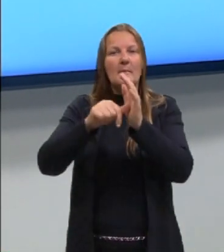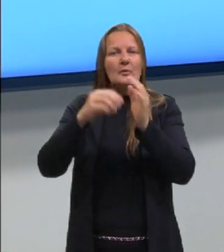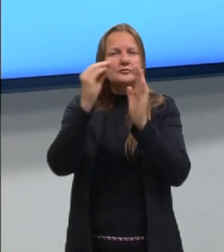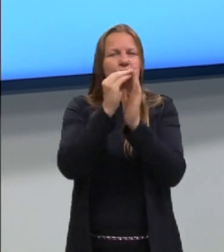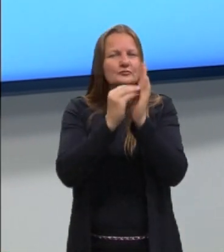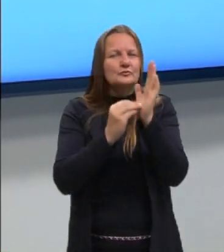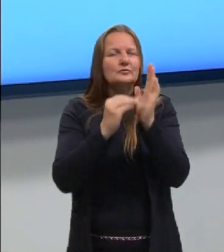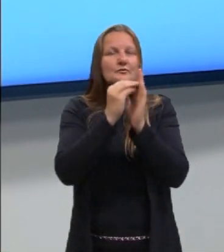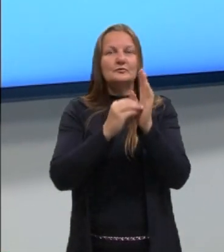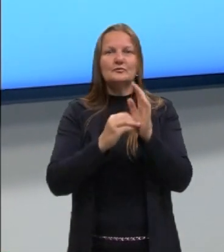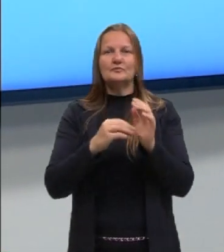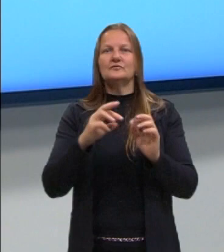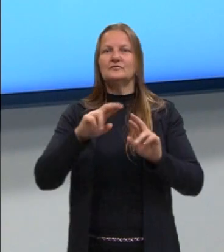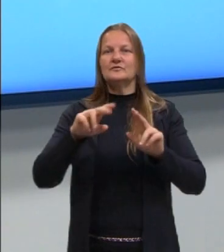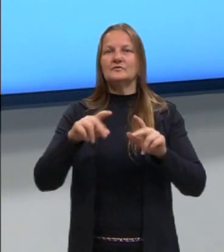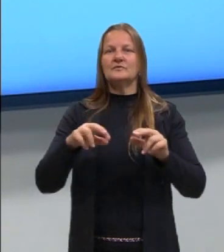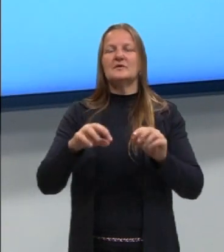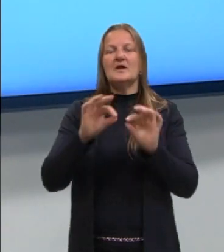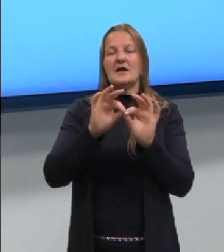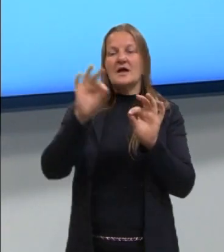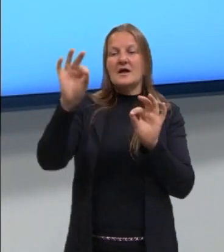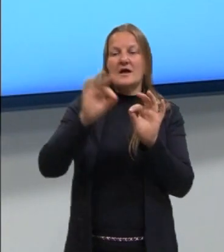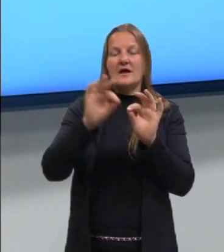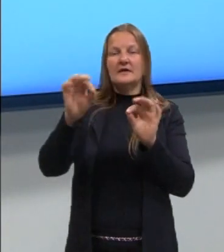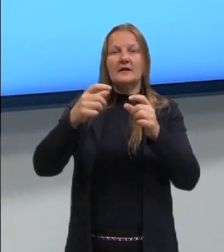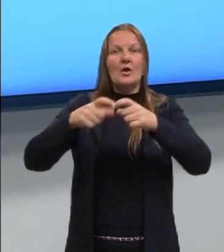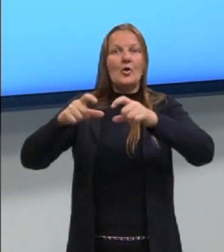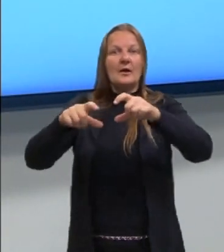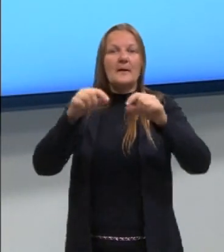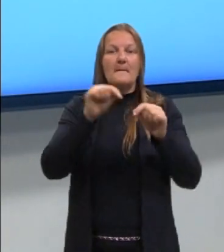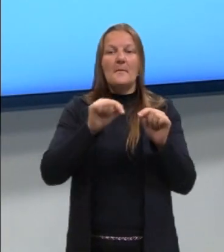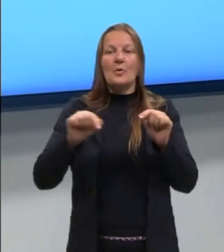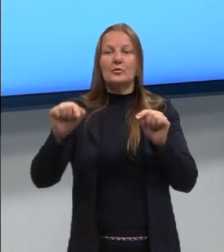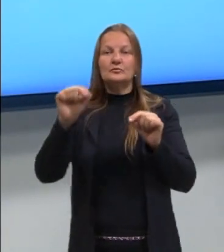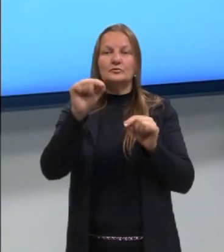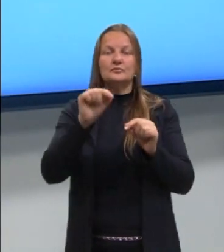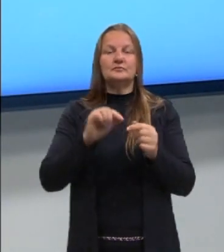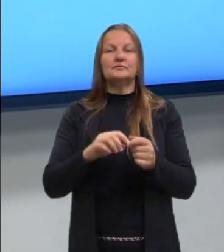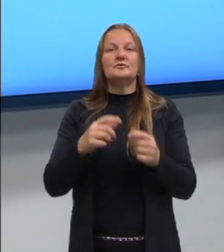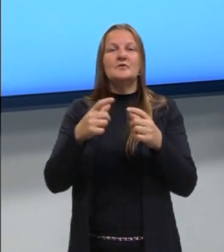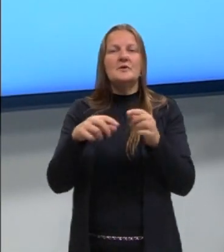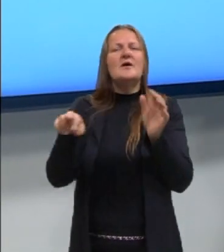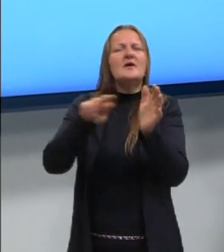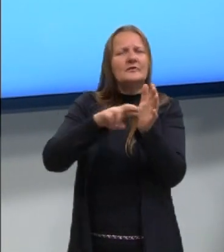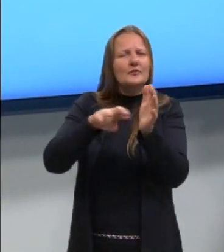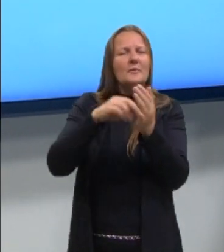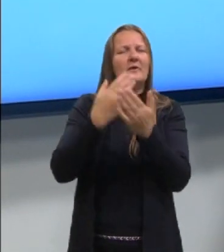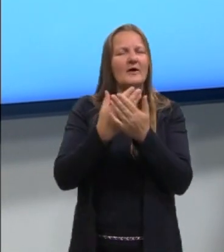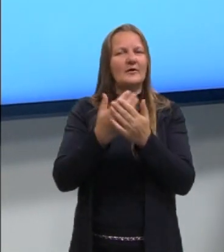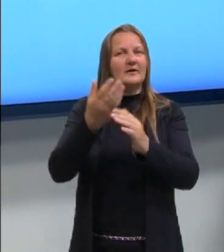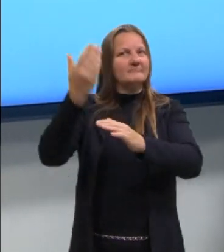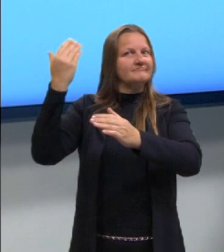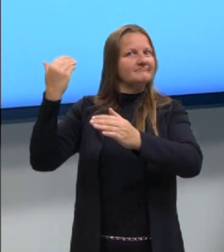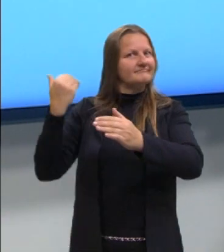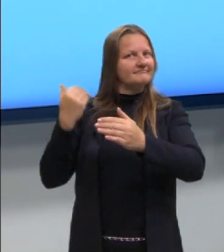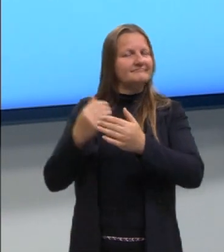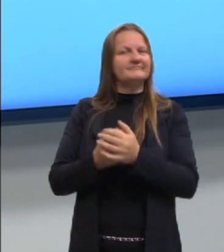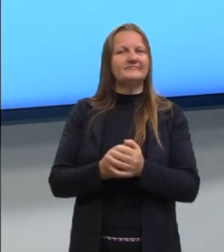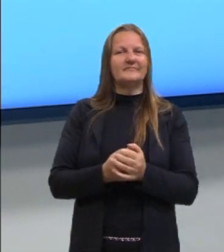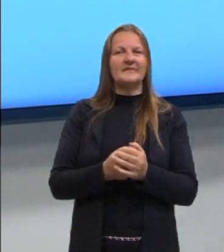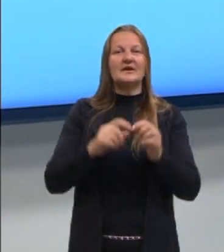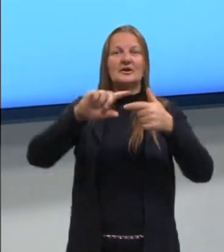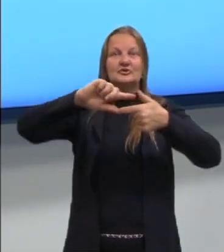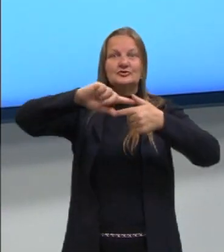aí. Nós vamos estudar as retas, localização de pontos. Então, retomem as aulas anteriores, a parte